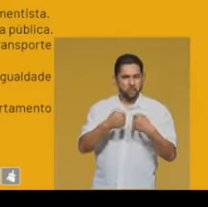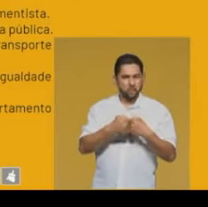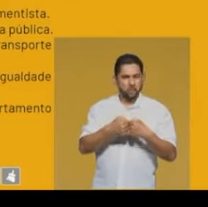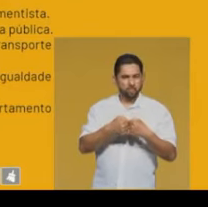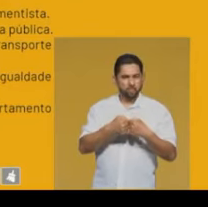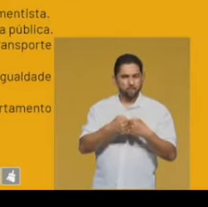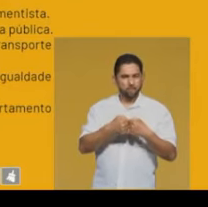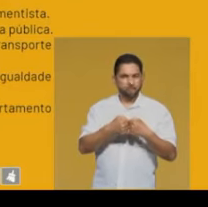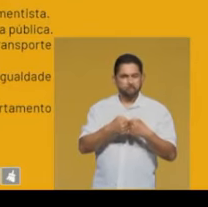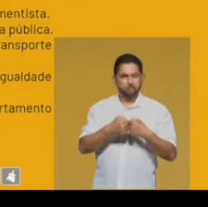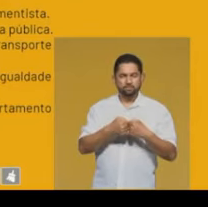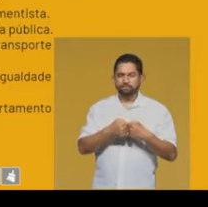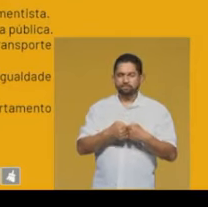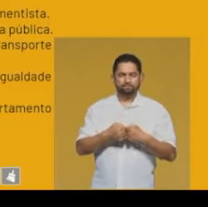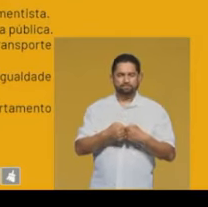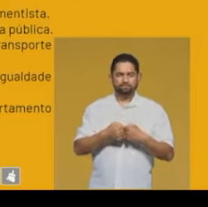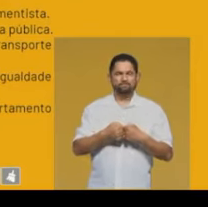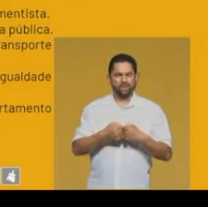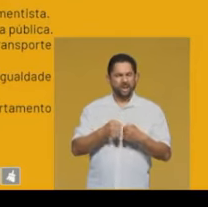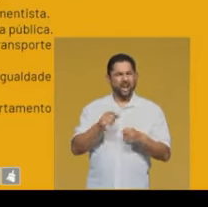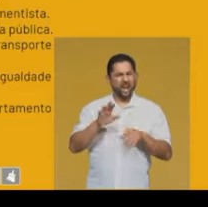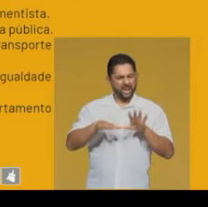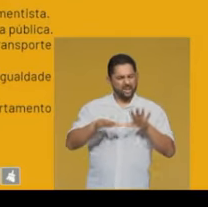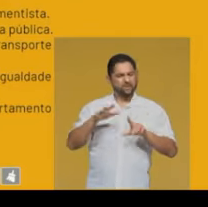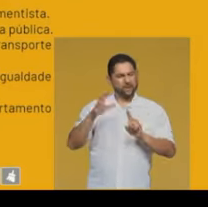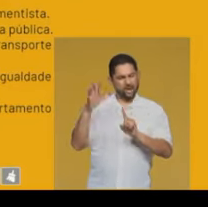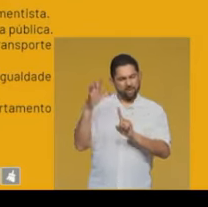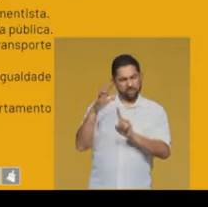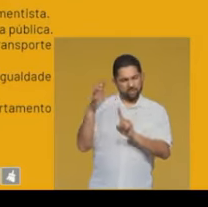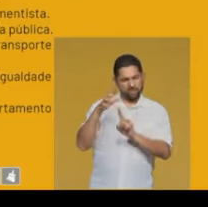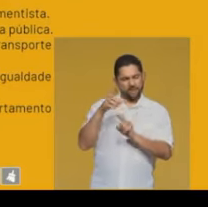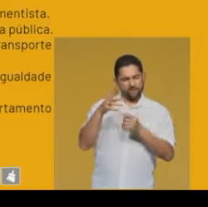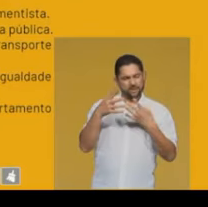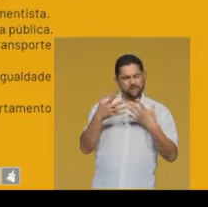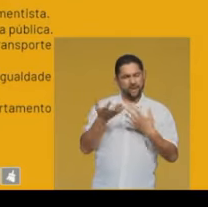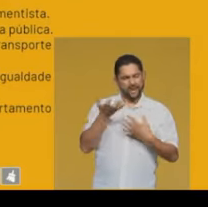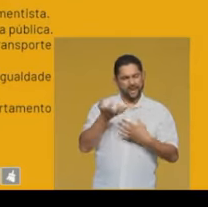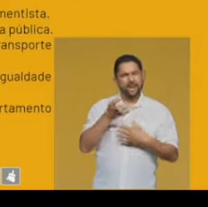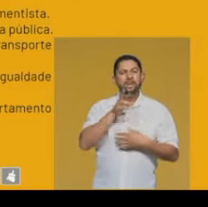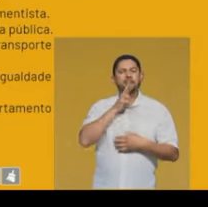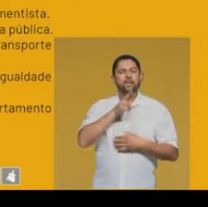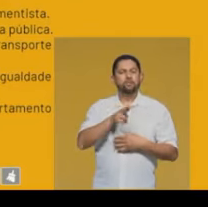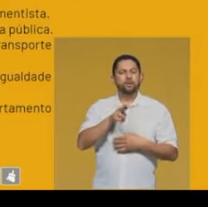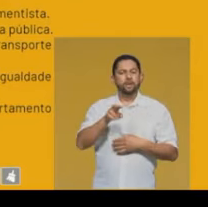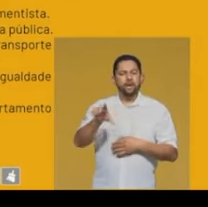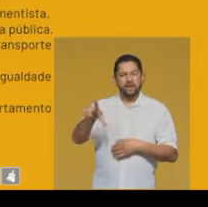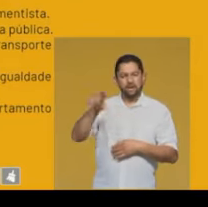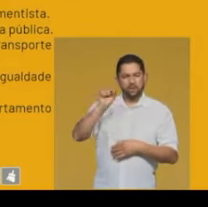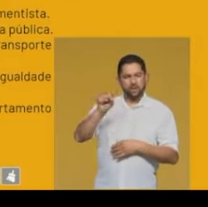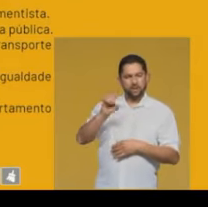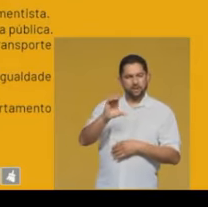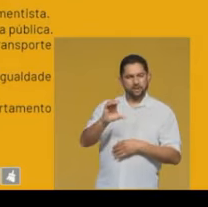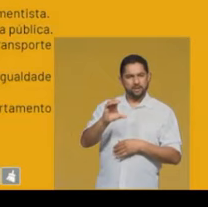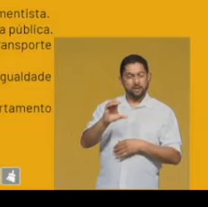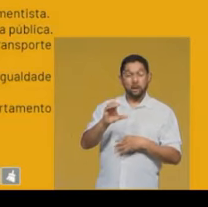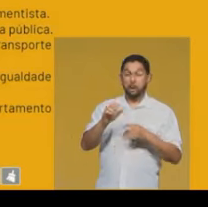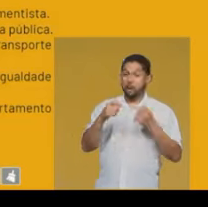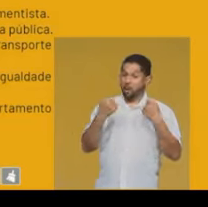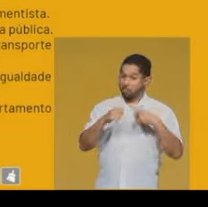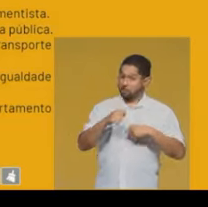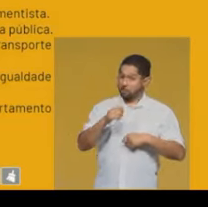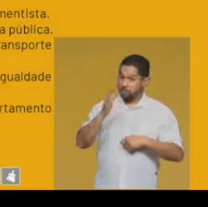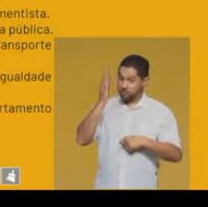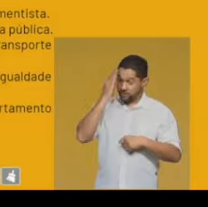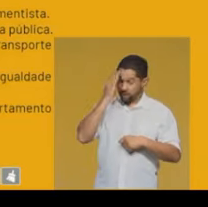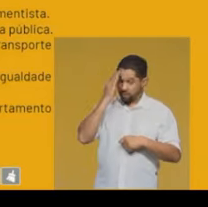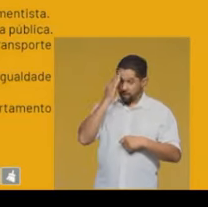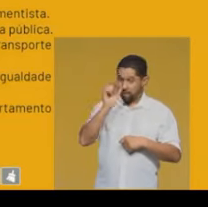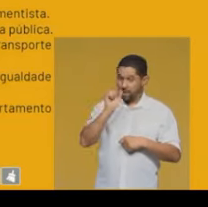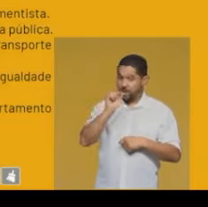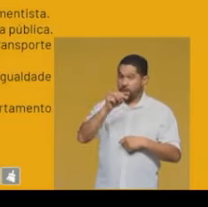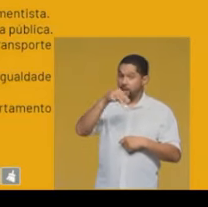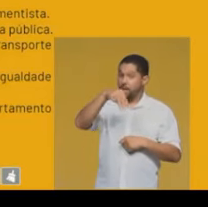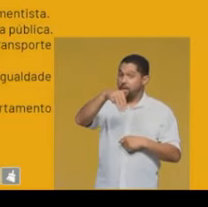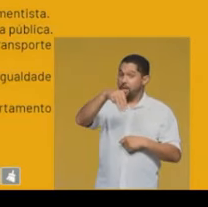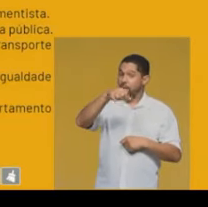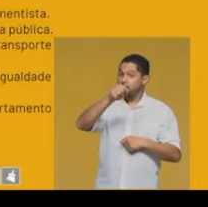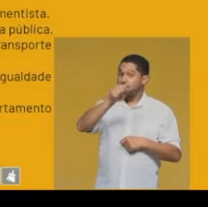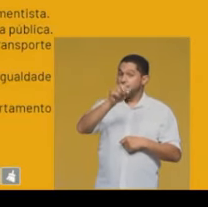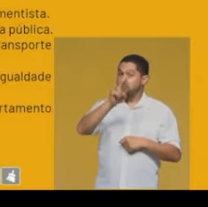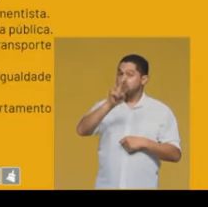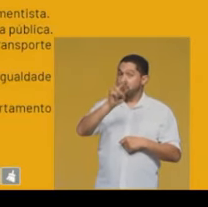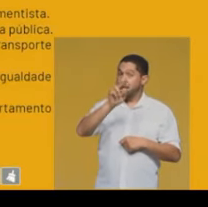Você vai achar que é a letra C, mas se você souber o conteúdo, se você souber quem foi Martin Luther King, quem foi Rosa